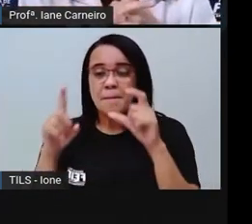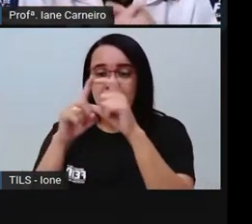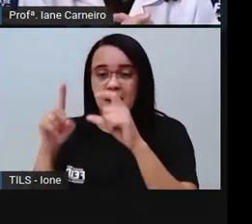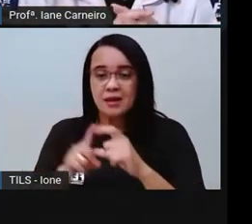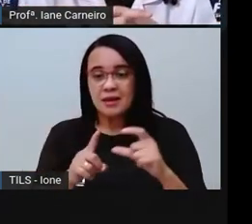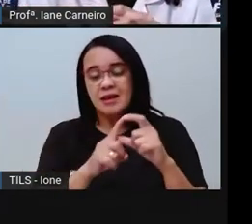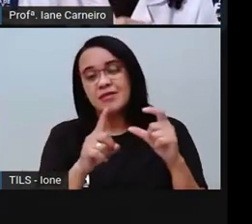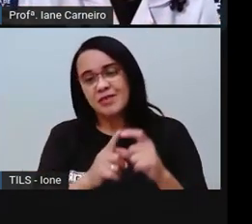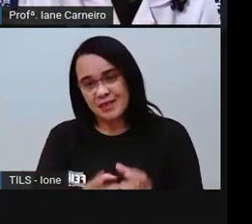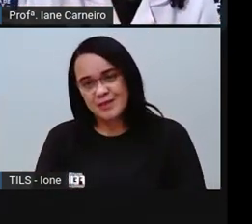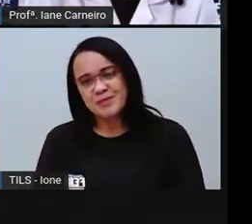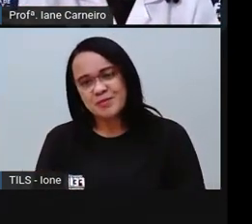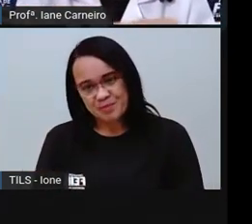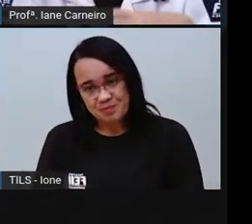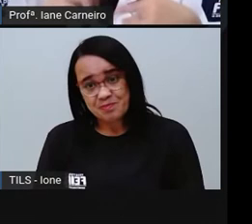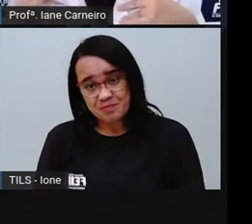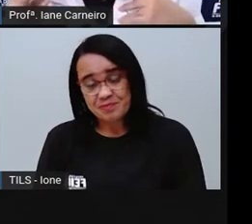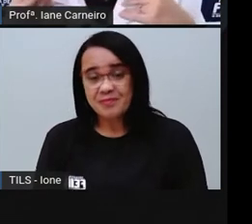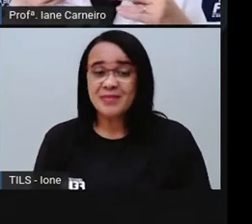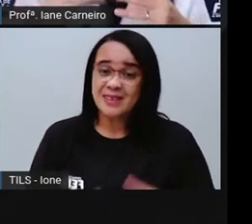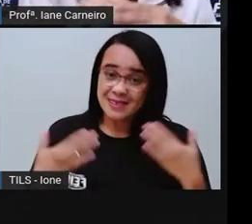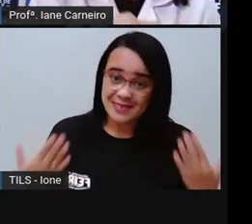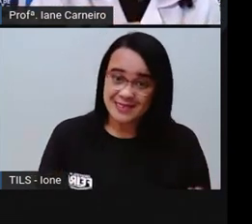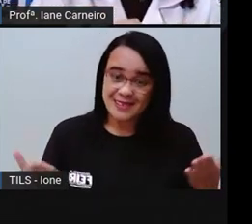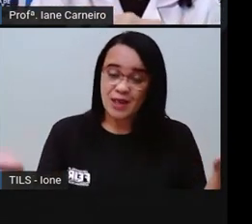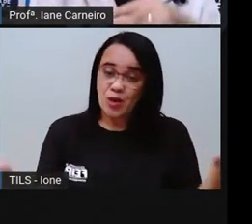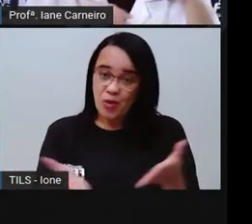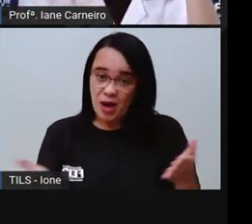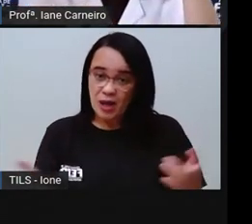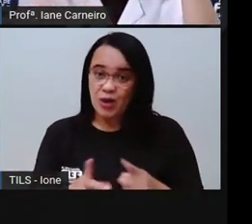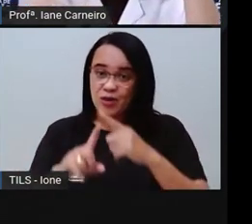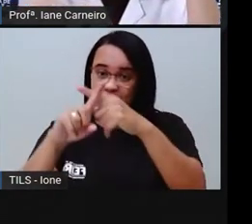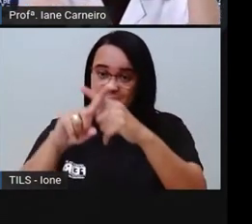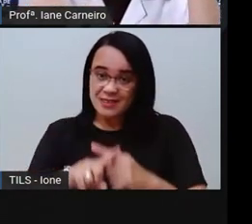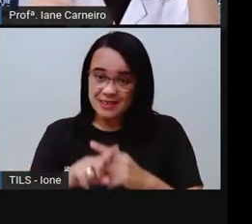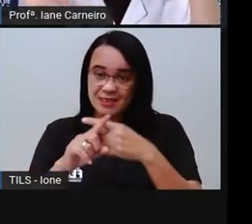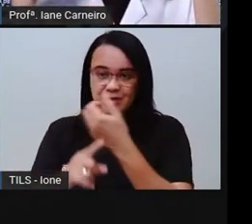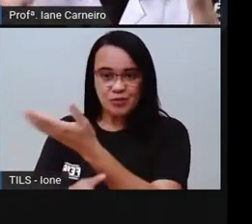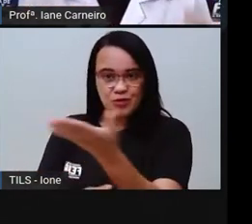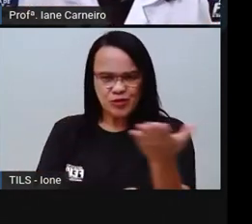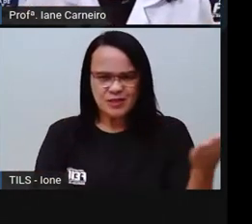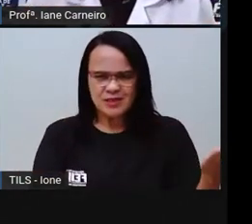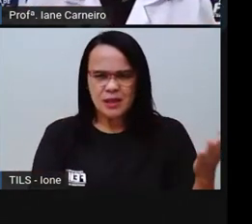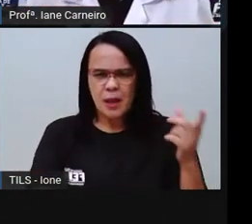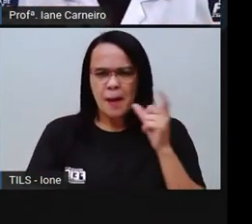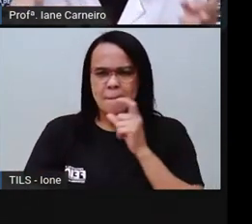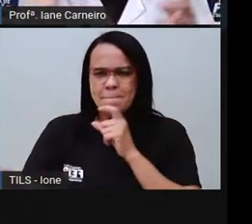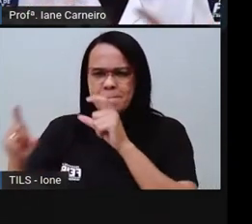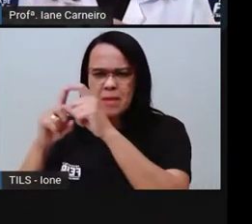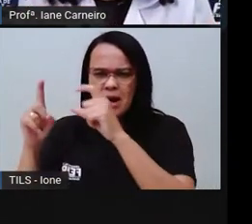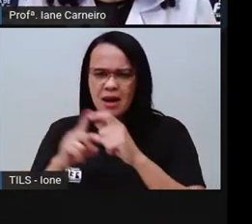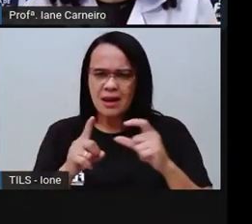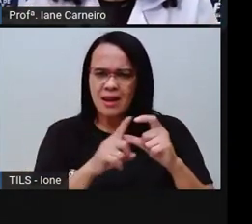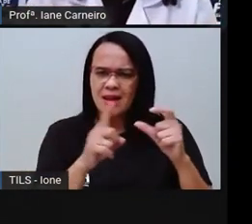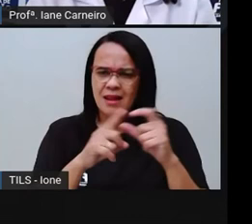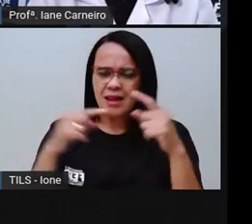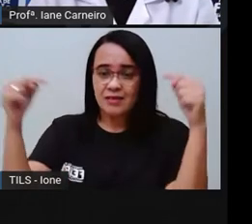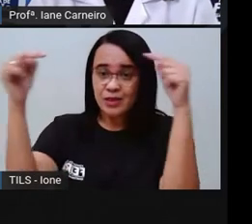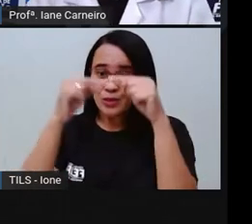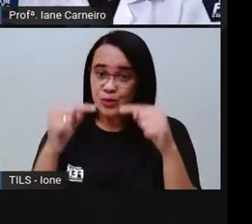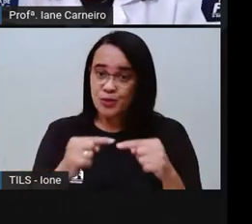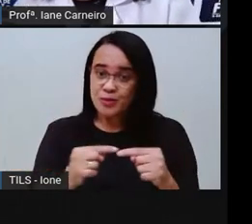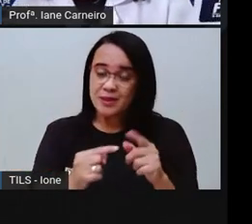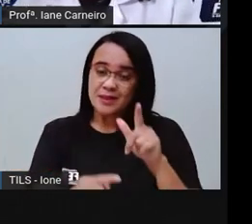eu queria desafiar vocês nisso de vocês pensarem palavras por exemplo que rima com gato ou será